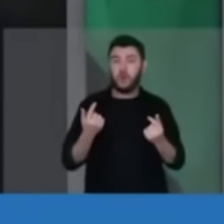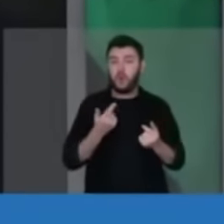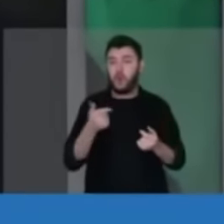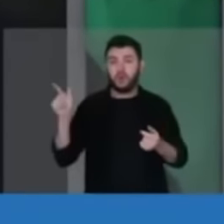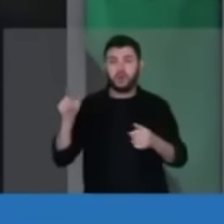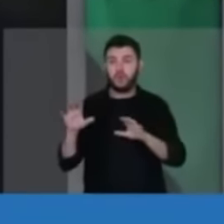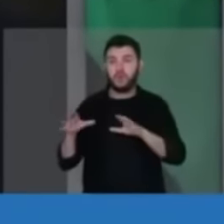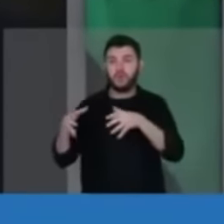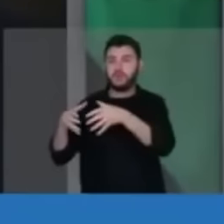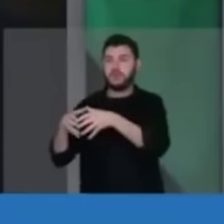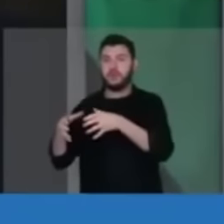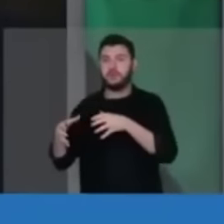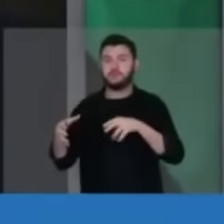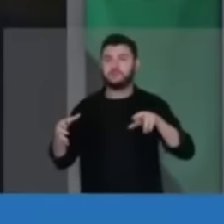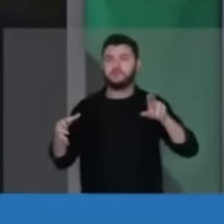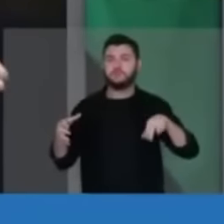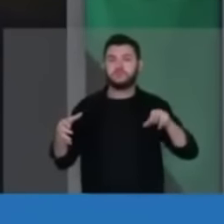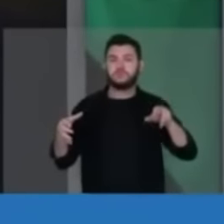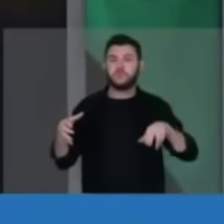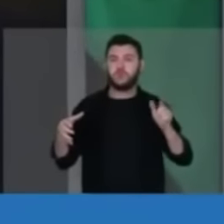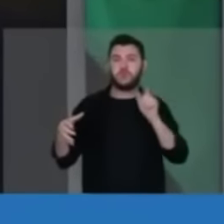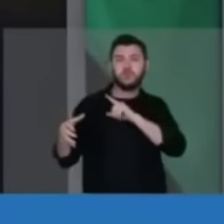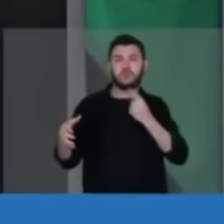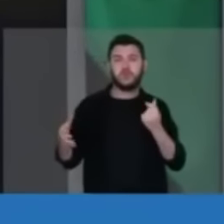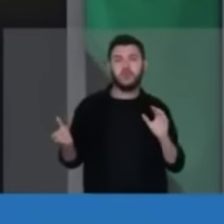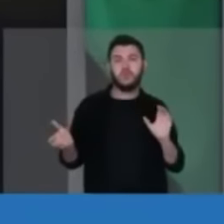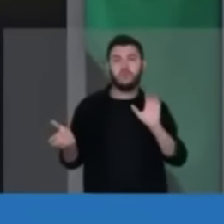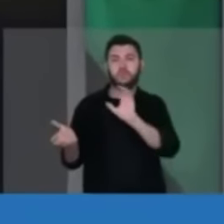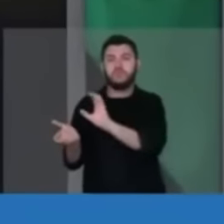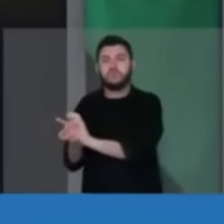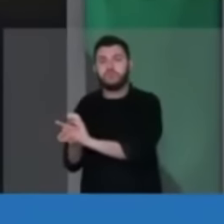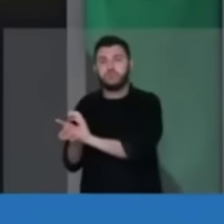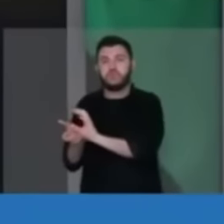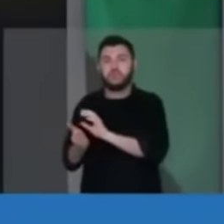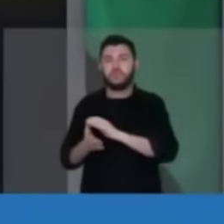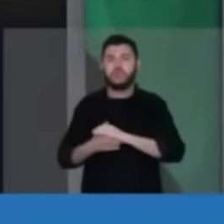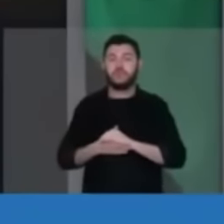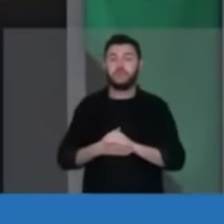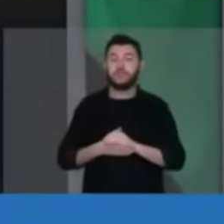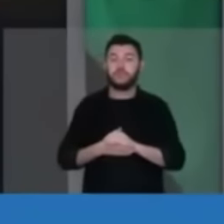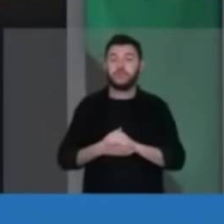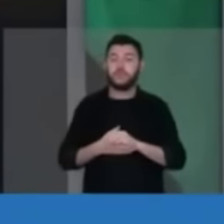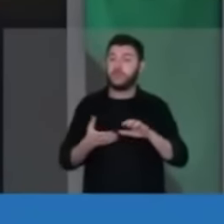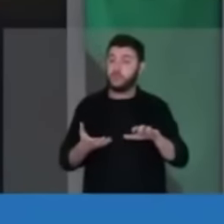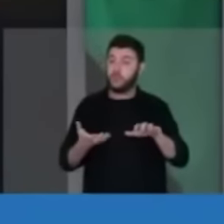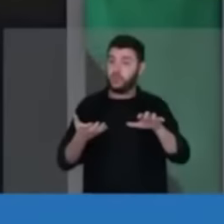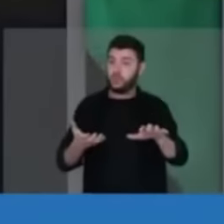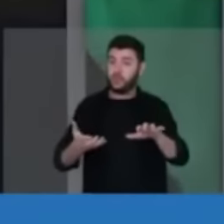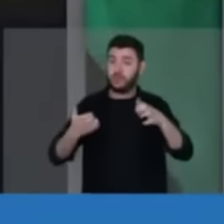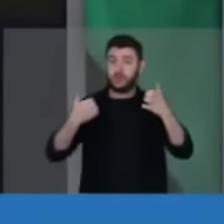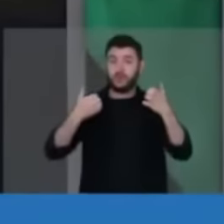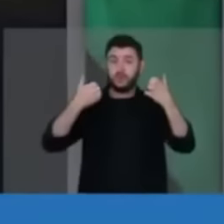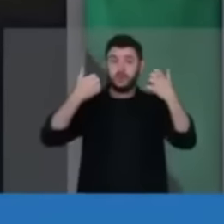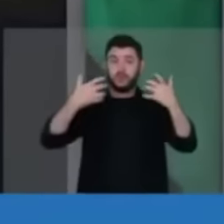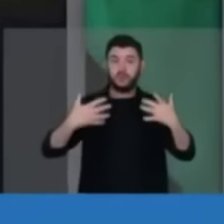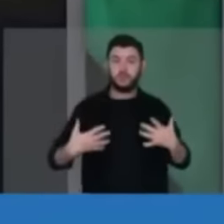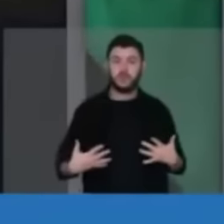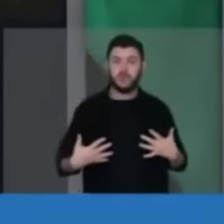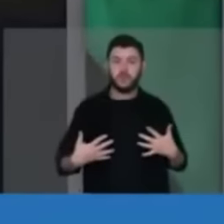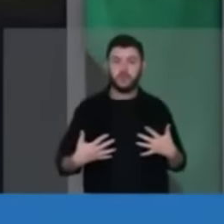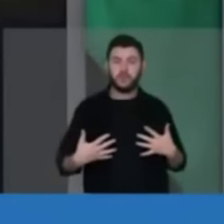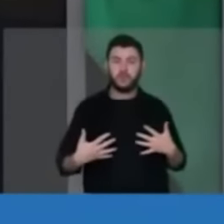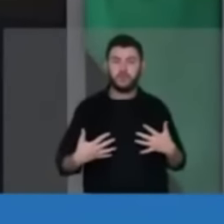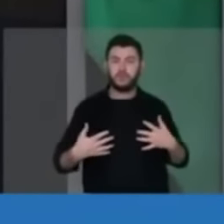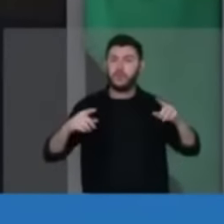favor da a comissão de saúde da câmara e do Senado estou dizendo isso porque fui provocado ontem